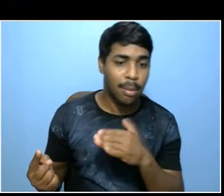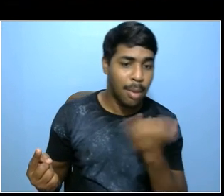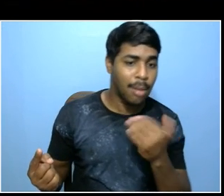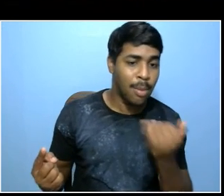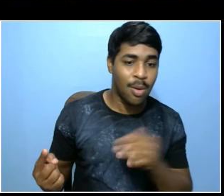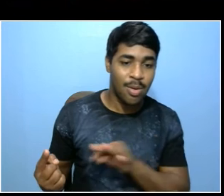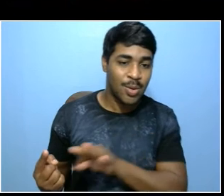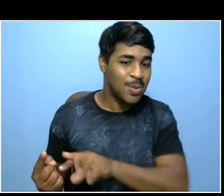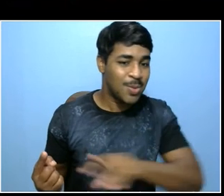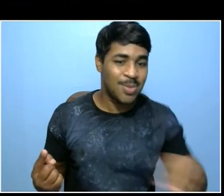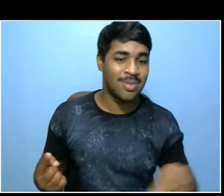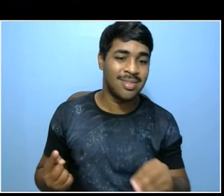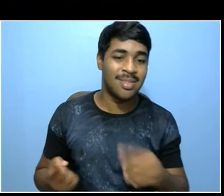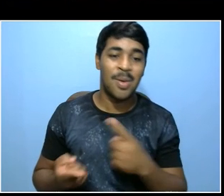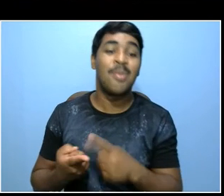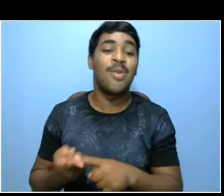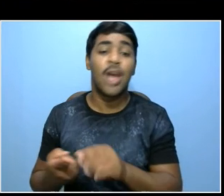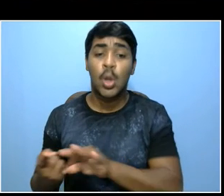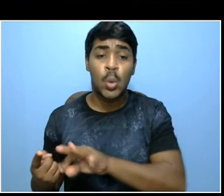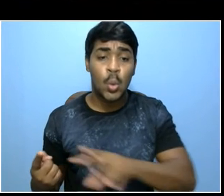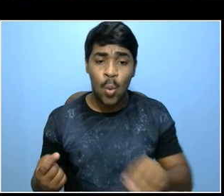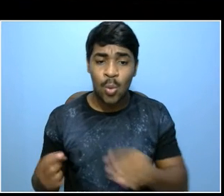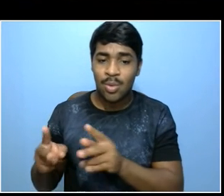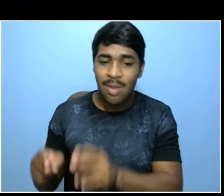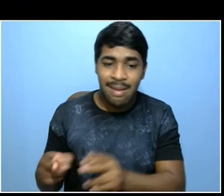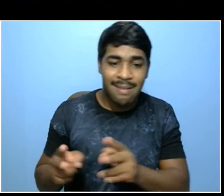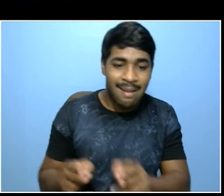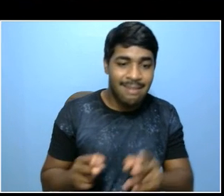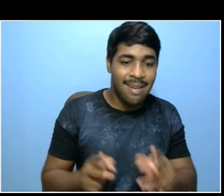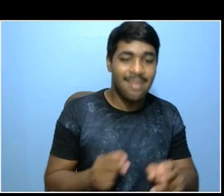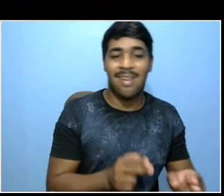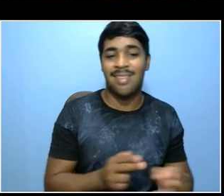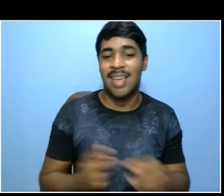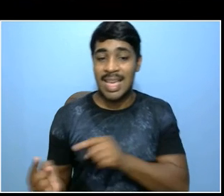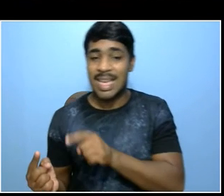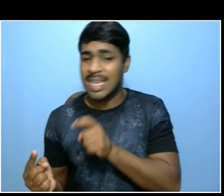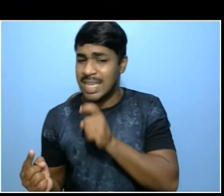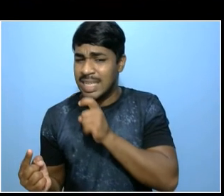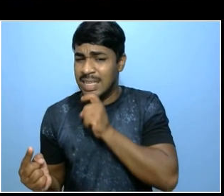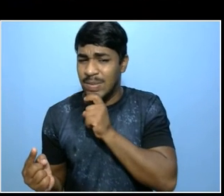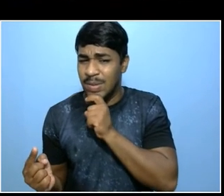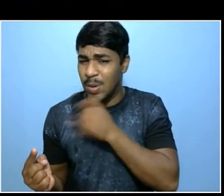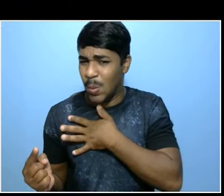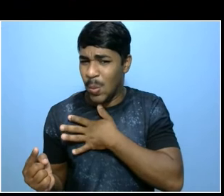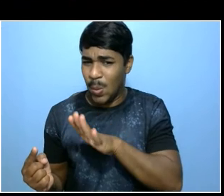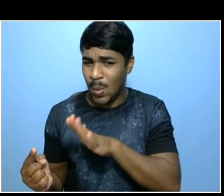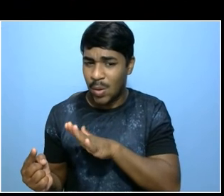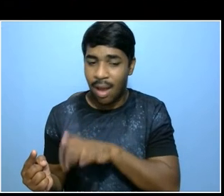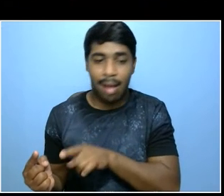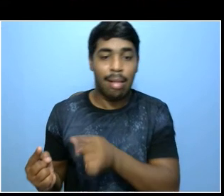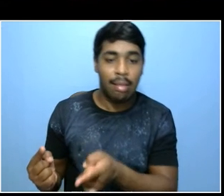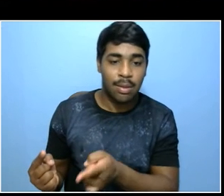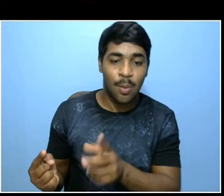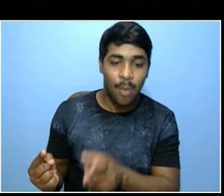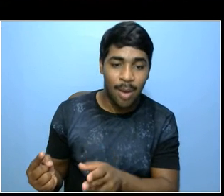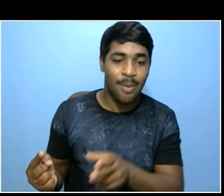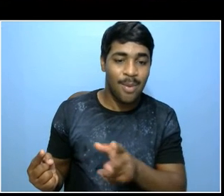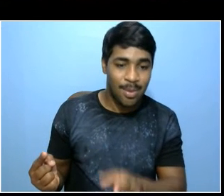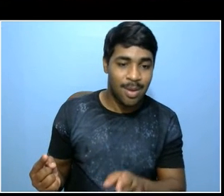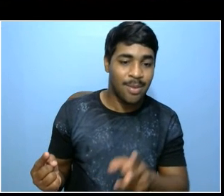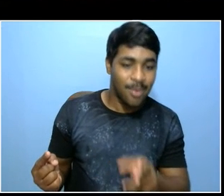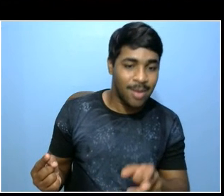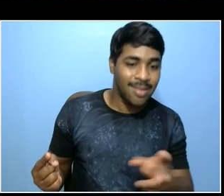um é sensível, todos os outros também serão sensíveis àquele mesmo problema, né? O frio, no caso. Então, nós